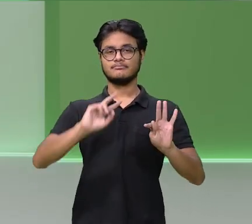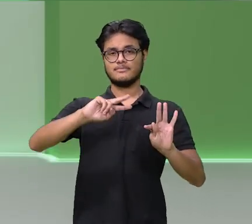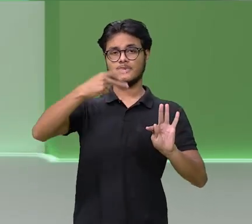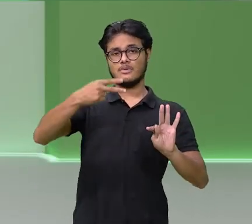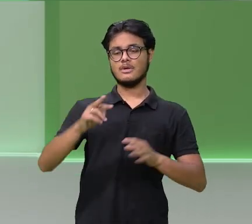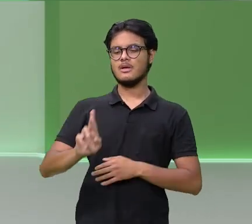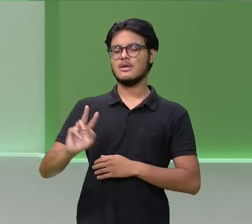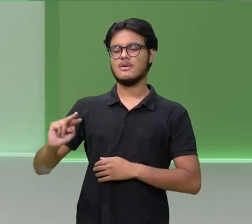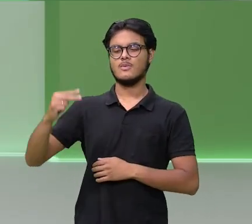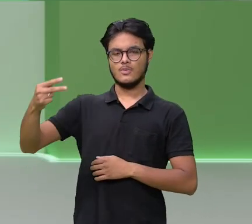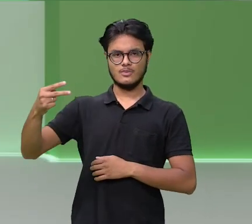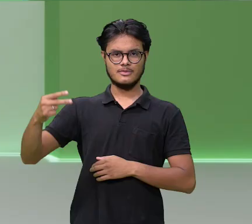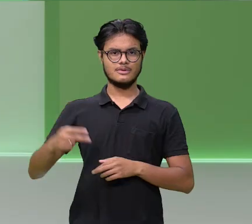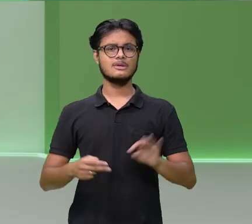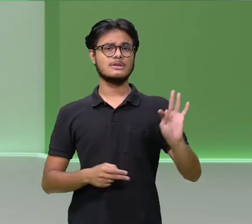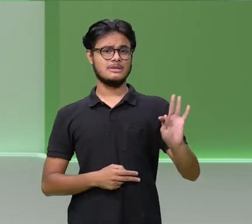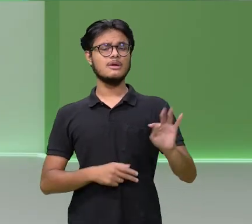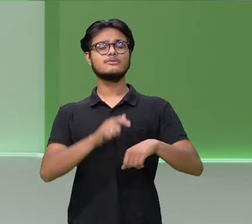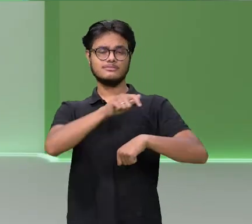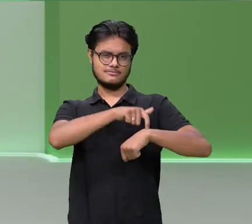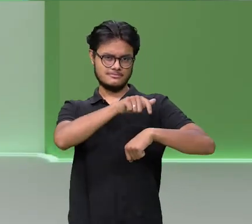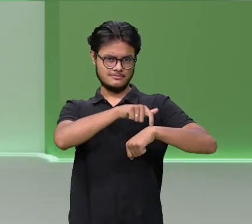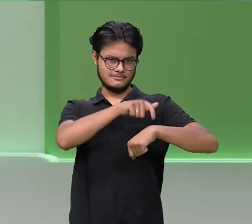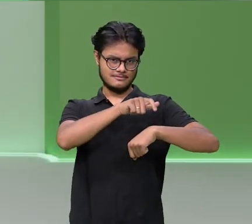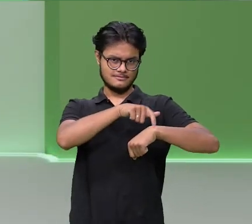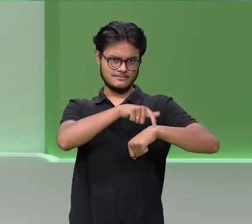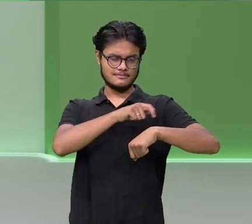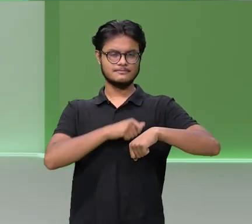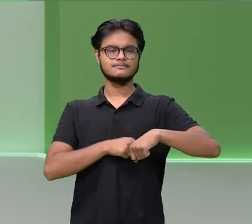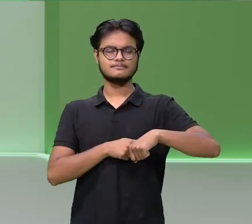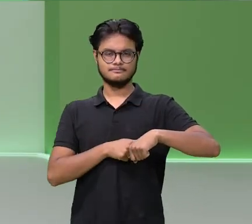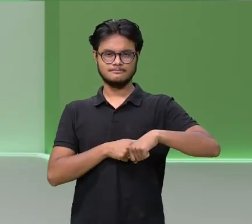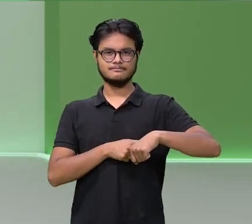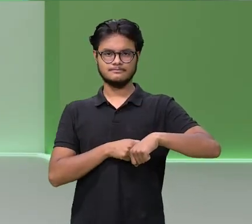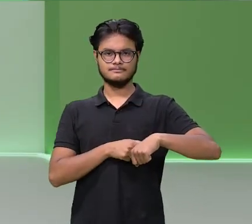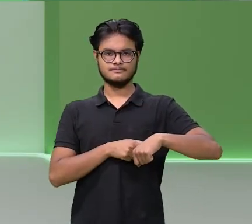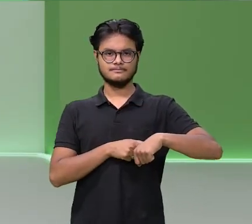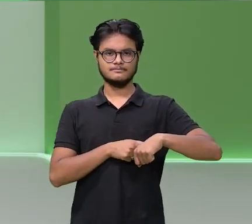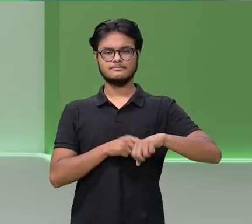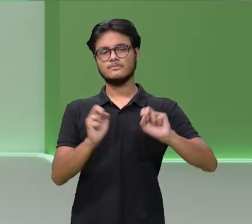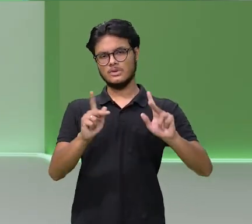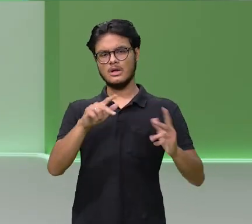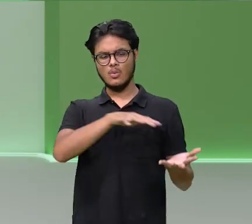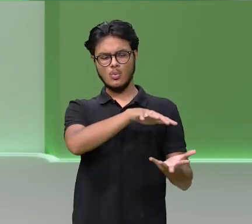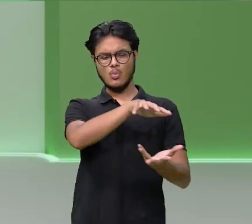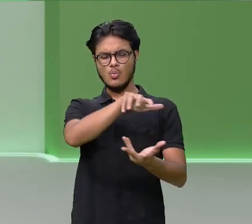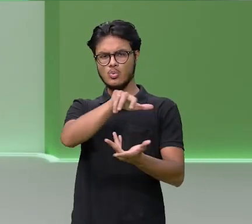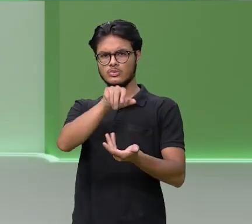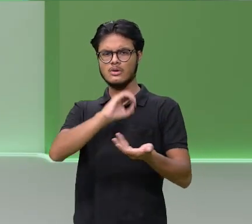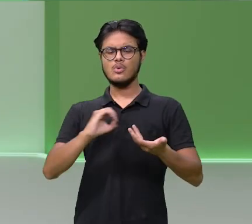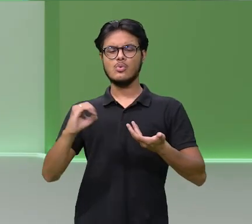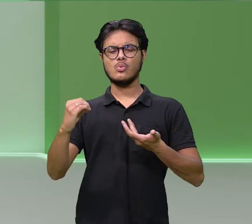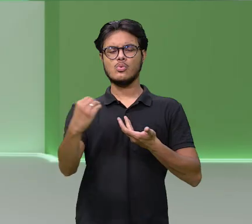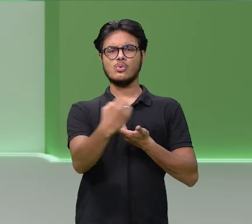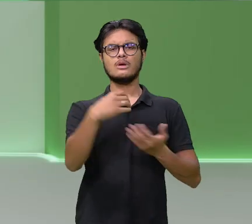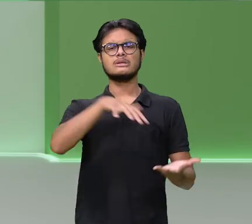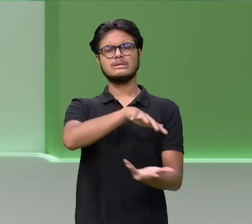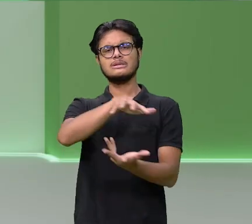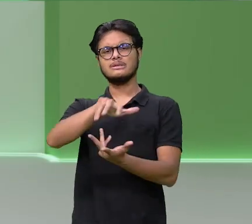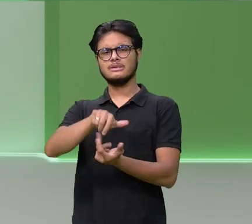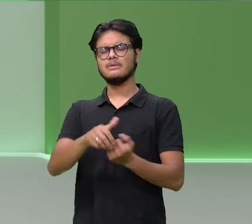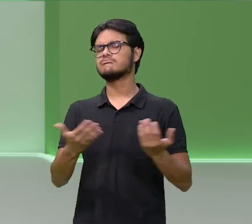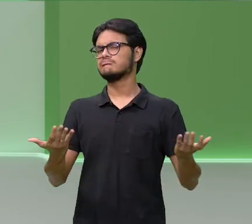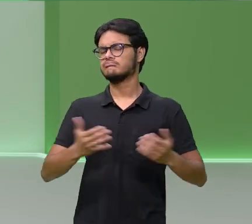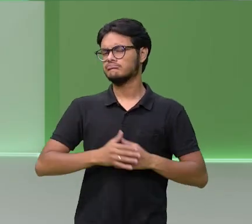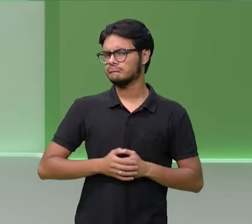O que é o T? T é o período de translação de um planeta. Qual é o período de translação da Terra? O período de